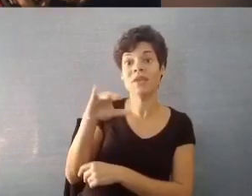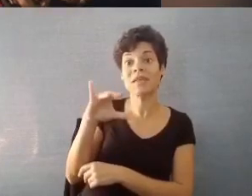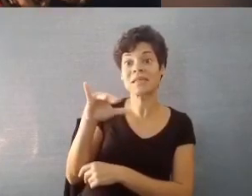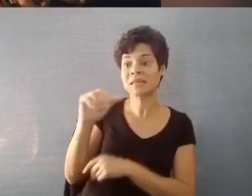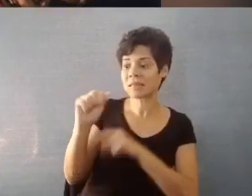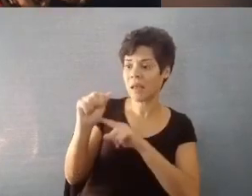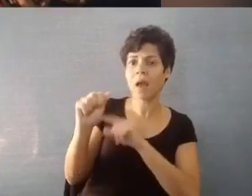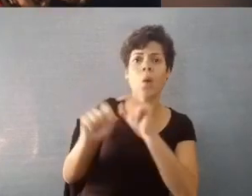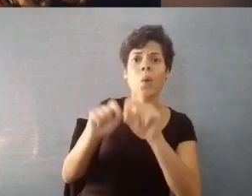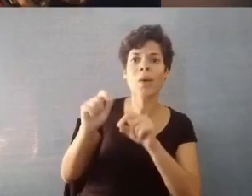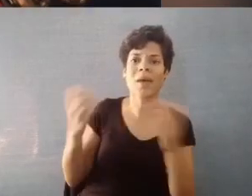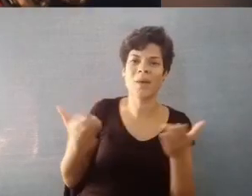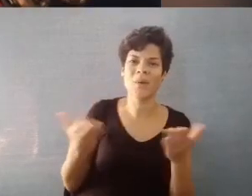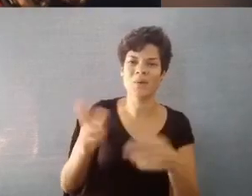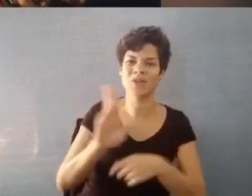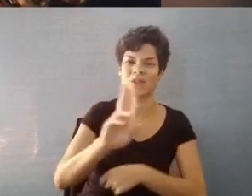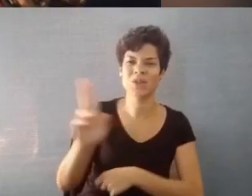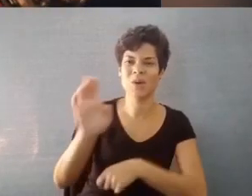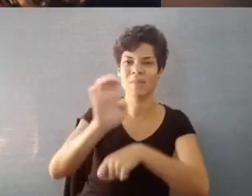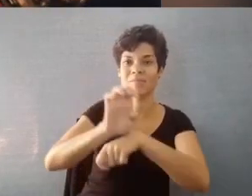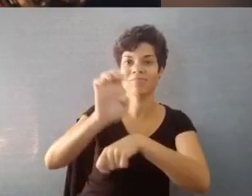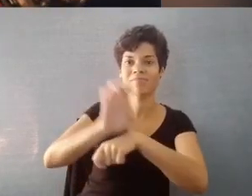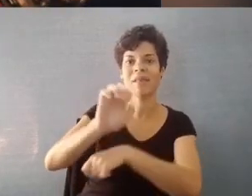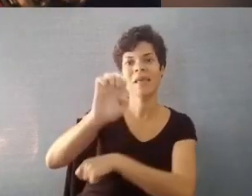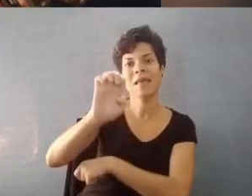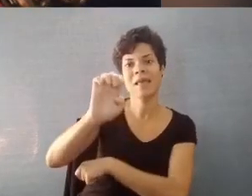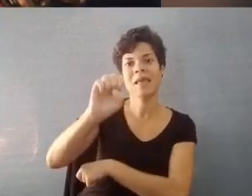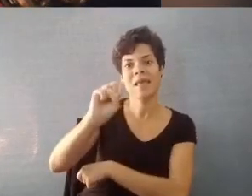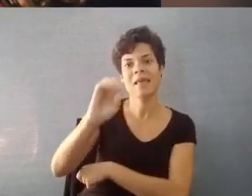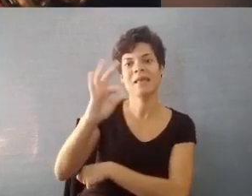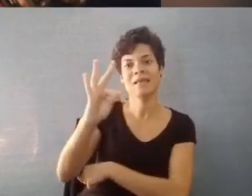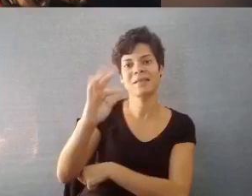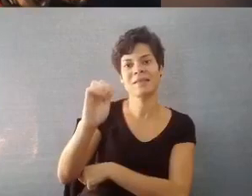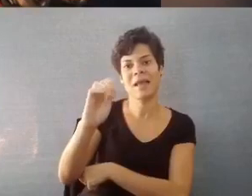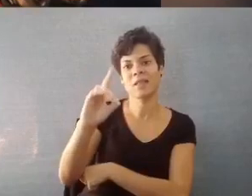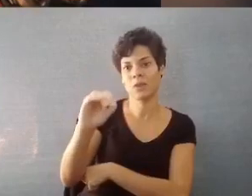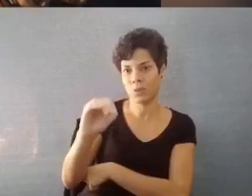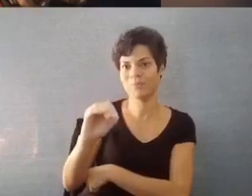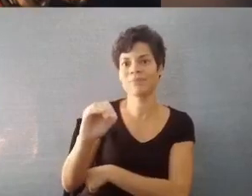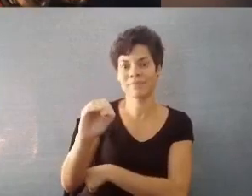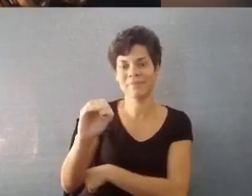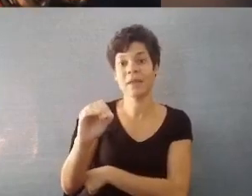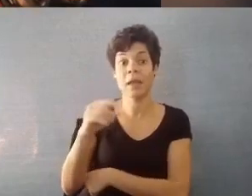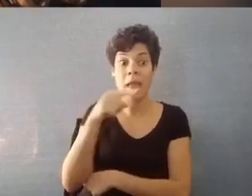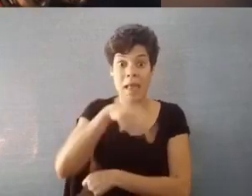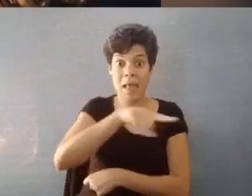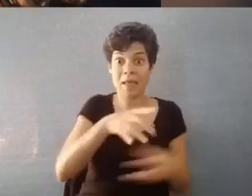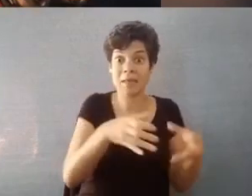mais independência para as províncias.